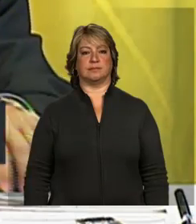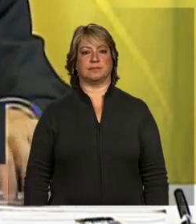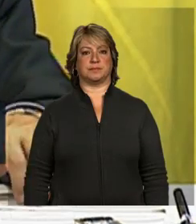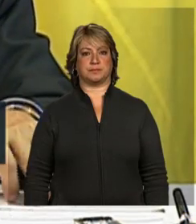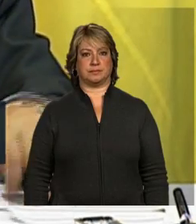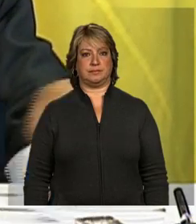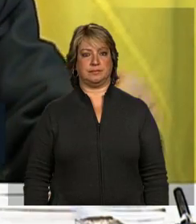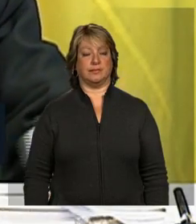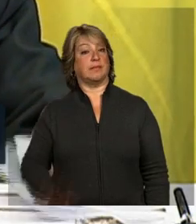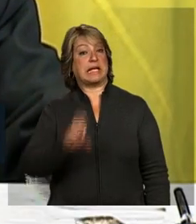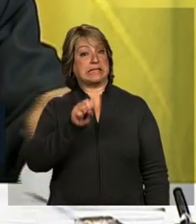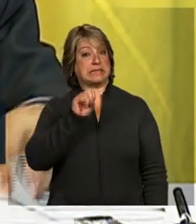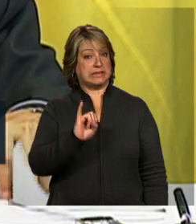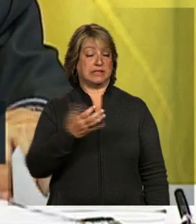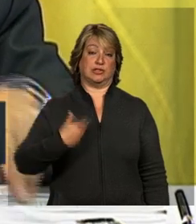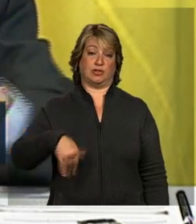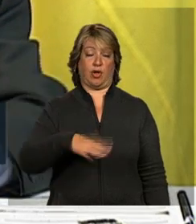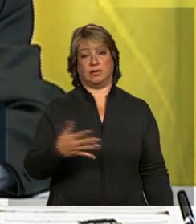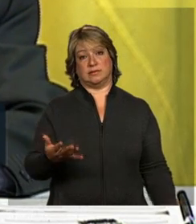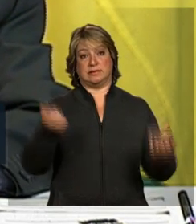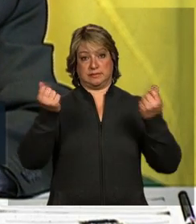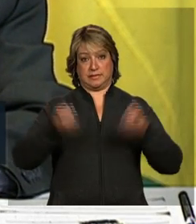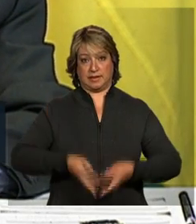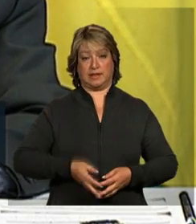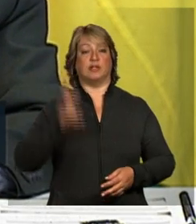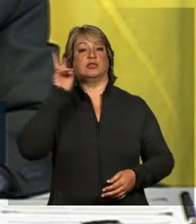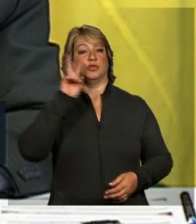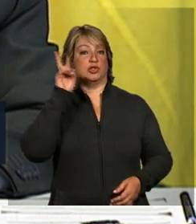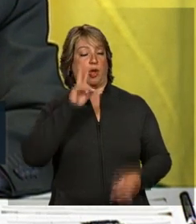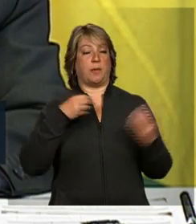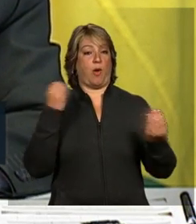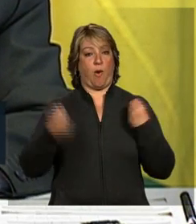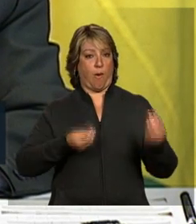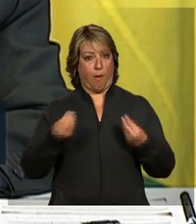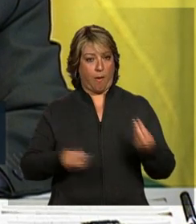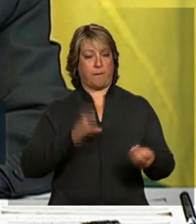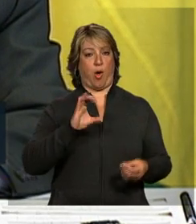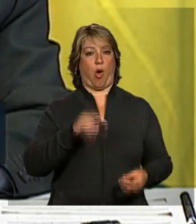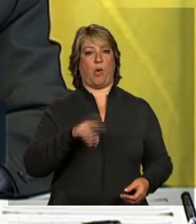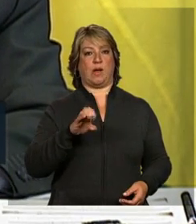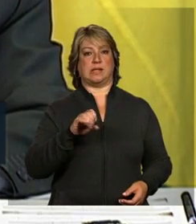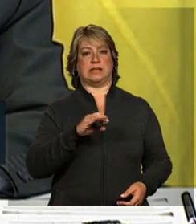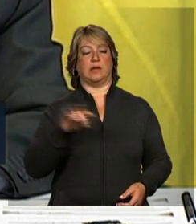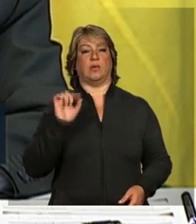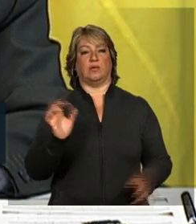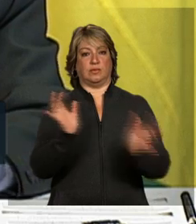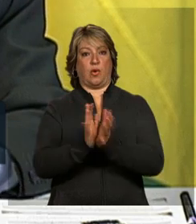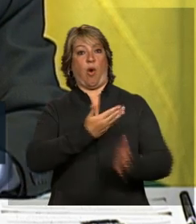eh Se nós formos falar eh em termos de concessões na Esfera do Governo